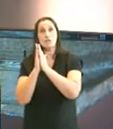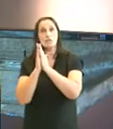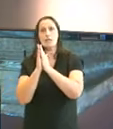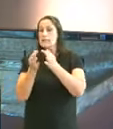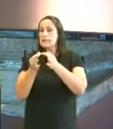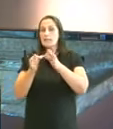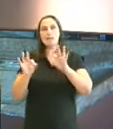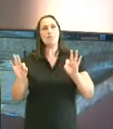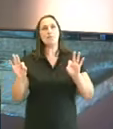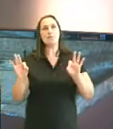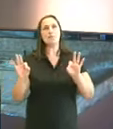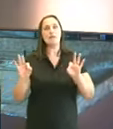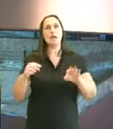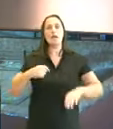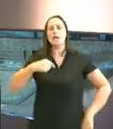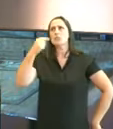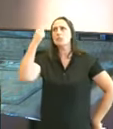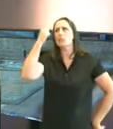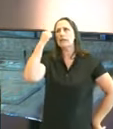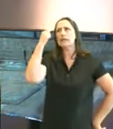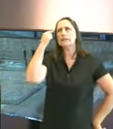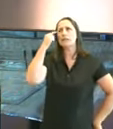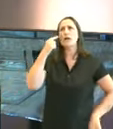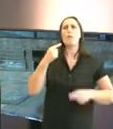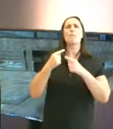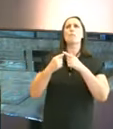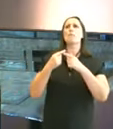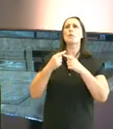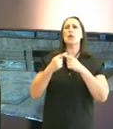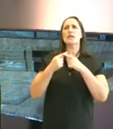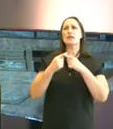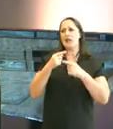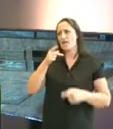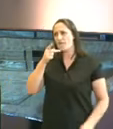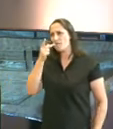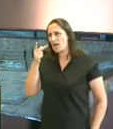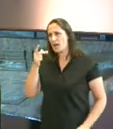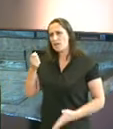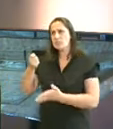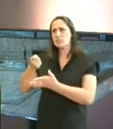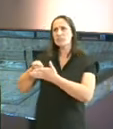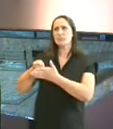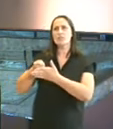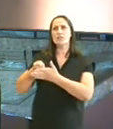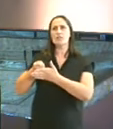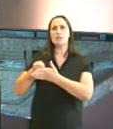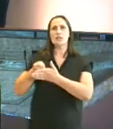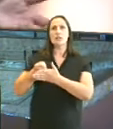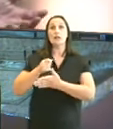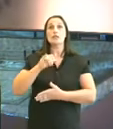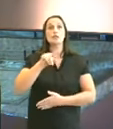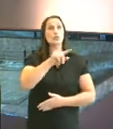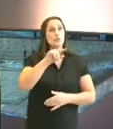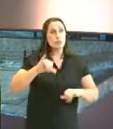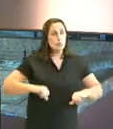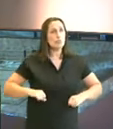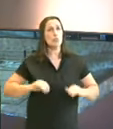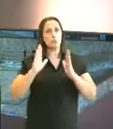aí eu fiquei pensando, mas por que ele afirma isso? Por que ele está dizendo, se você está sofrendo,